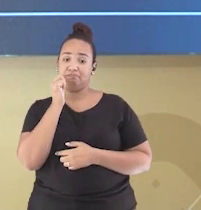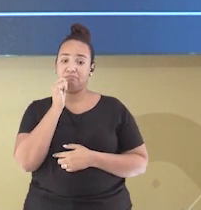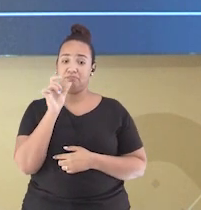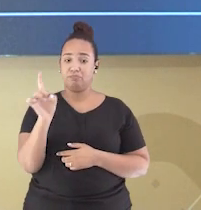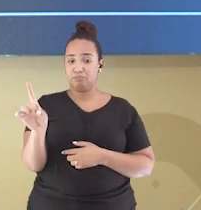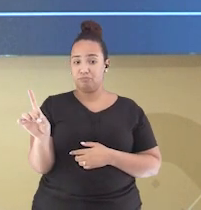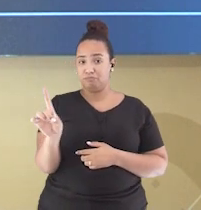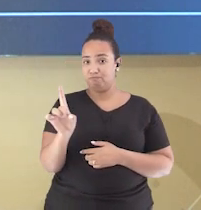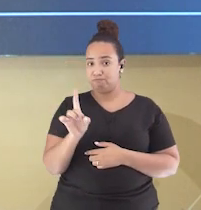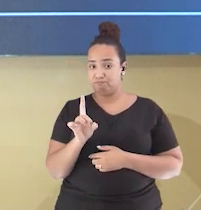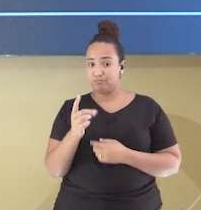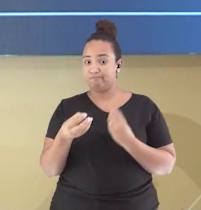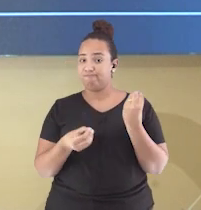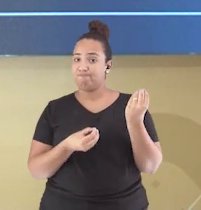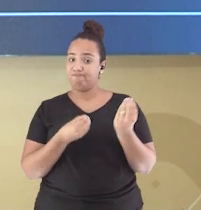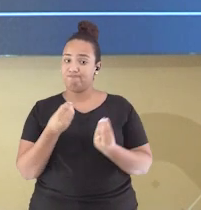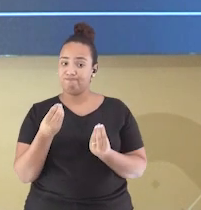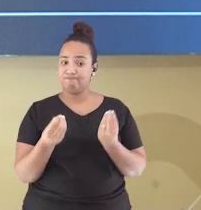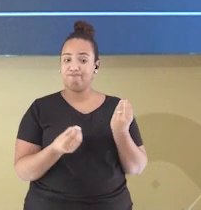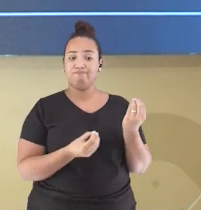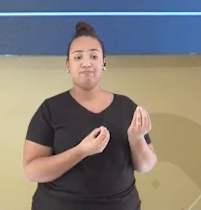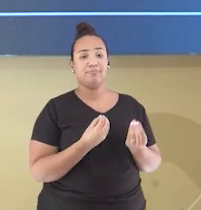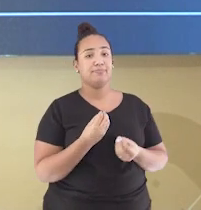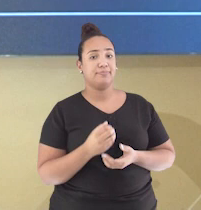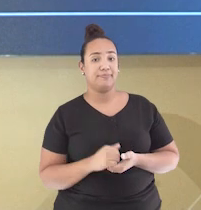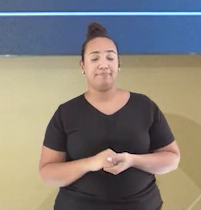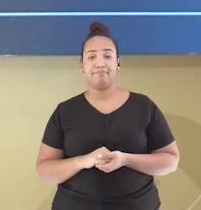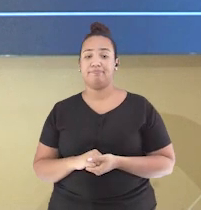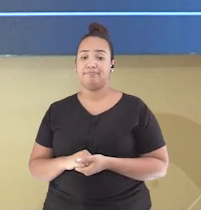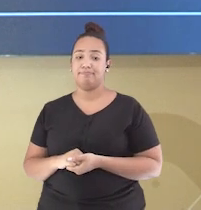baby, don't want to go?